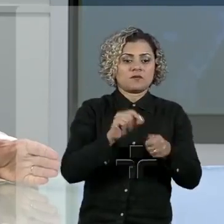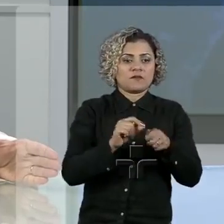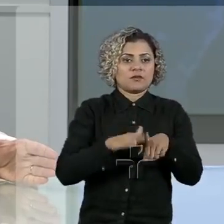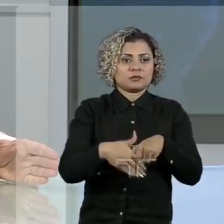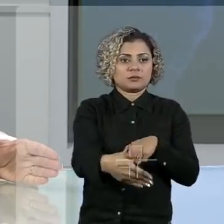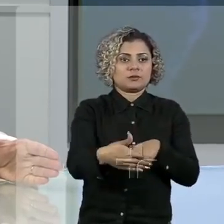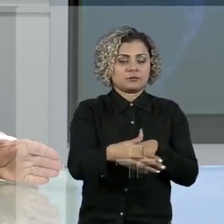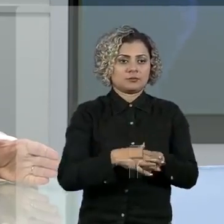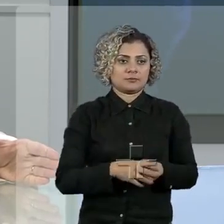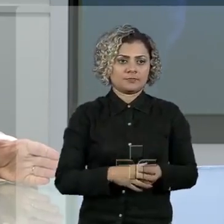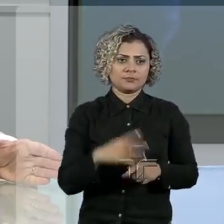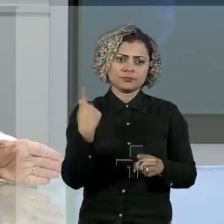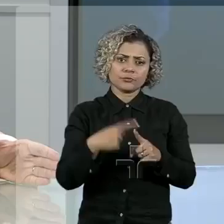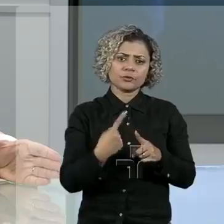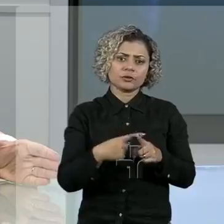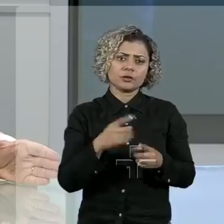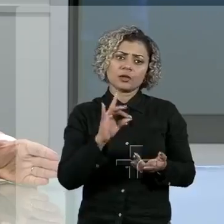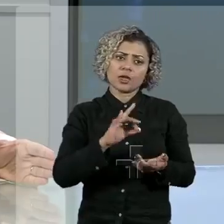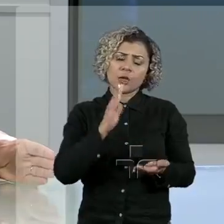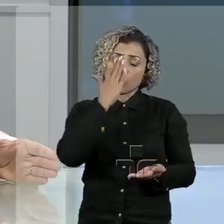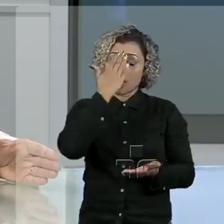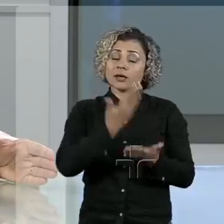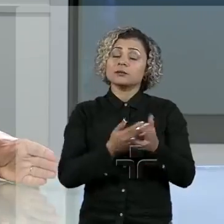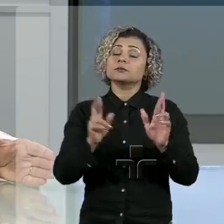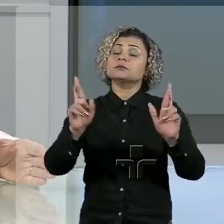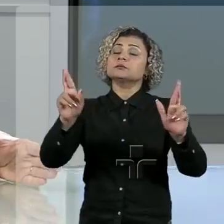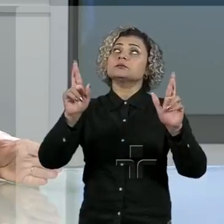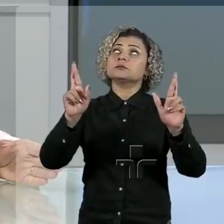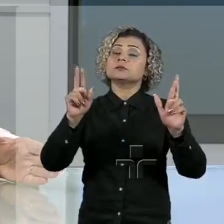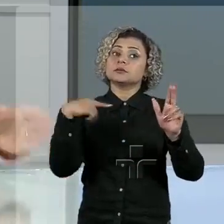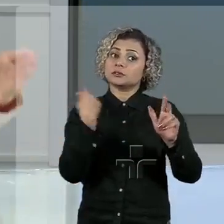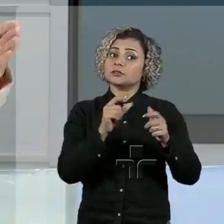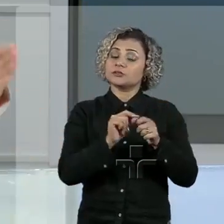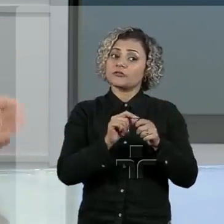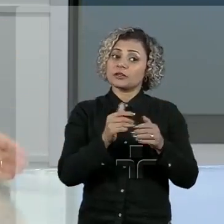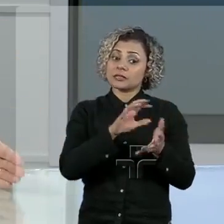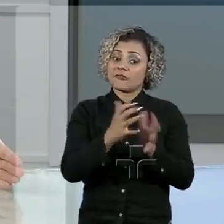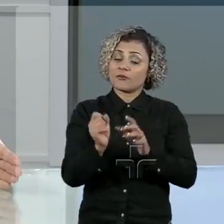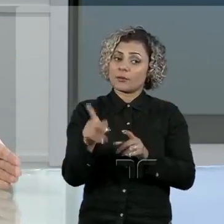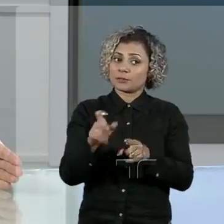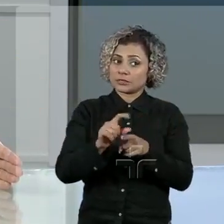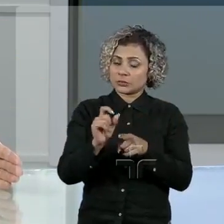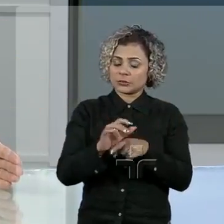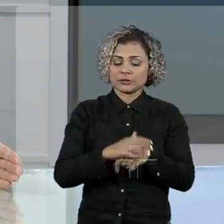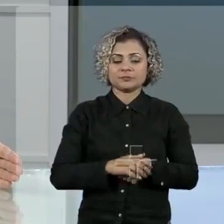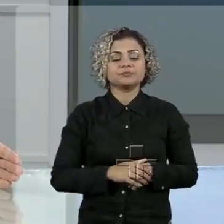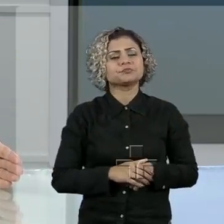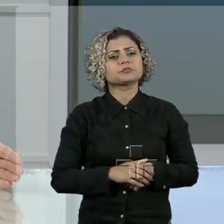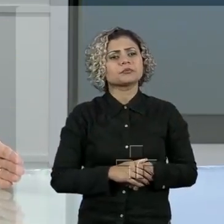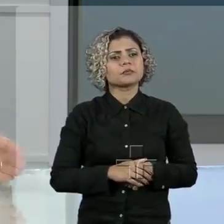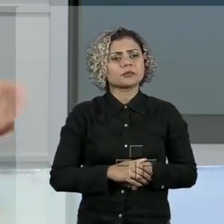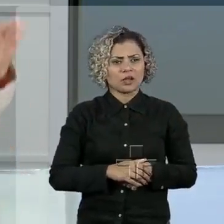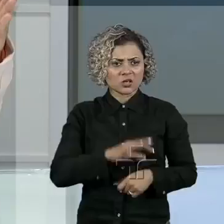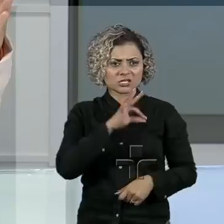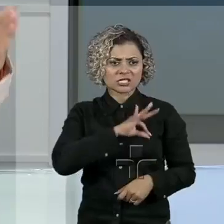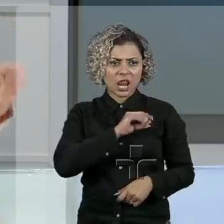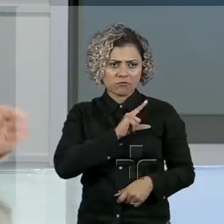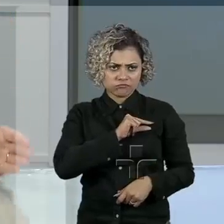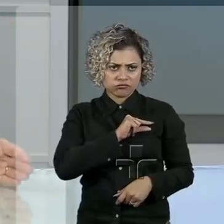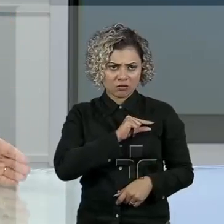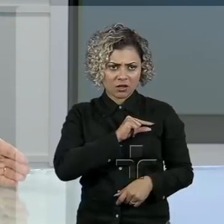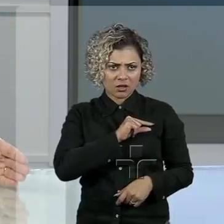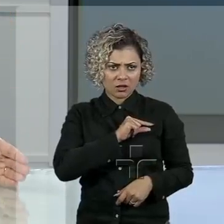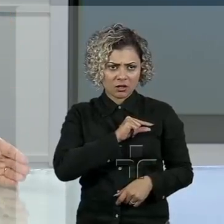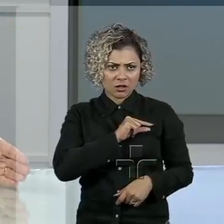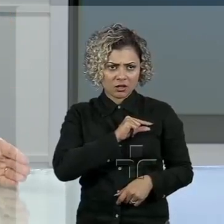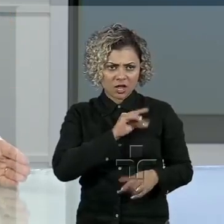faremos, porque eu ainda tenho esperança que nós conseguiremos fazer. A reforma não tira de quem ganha menos, a reforma tira de